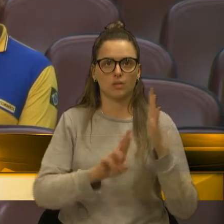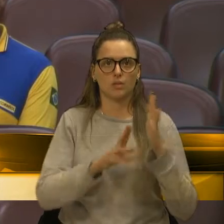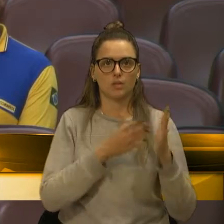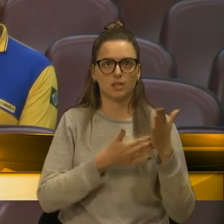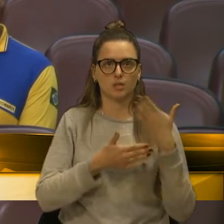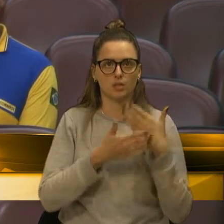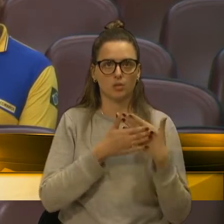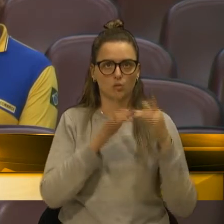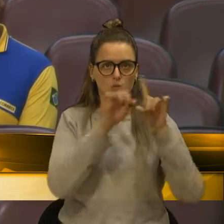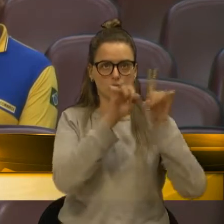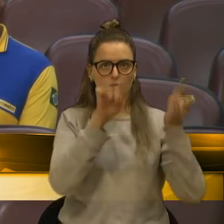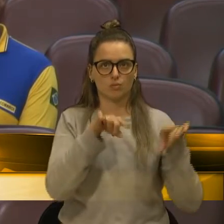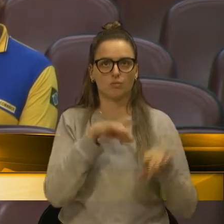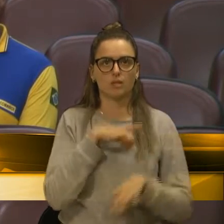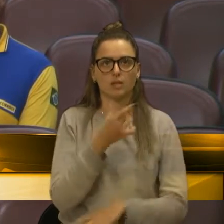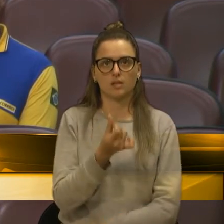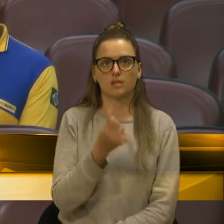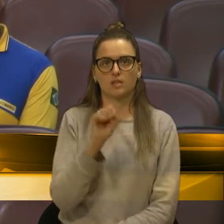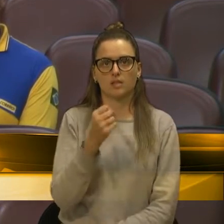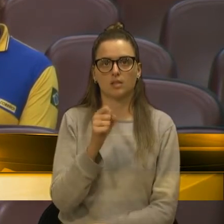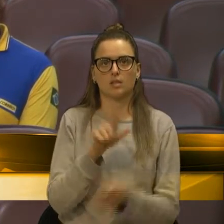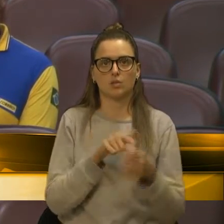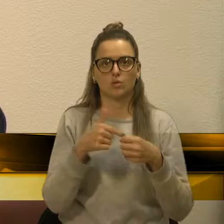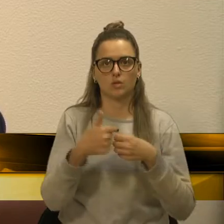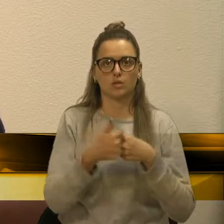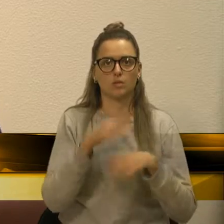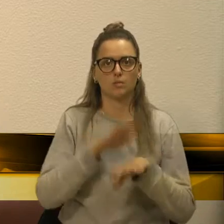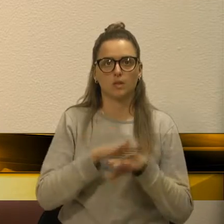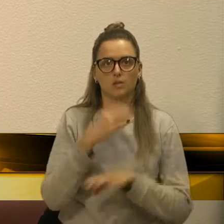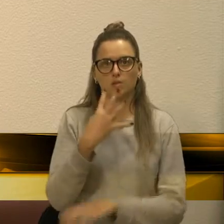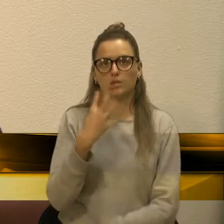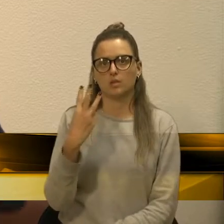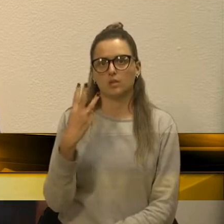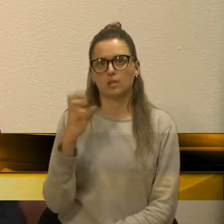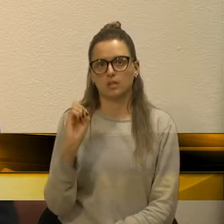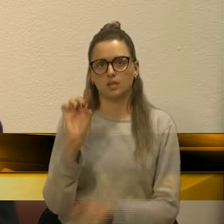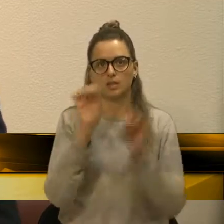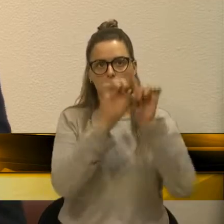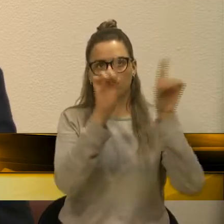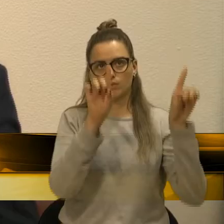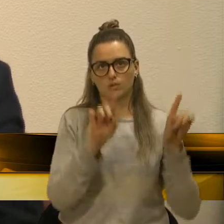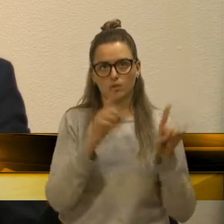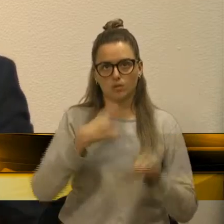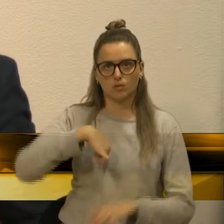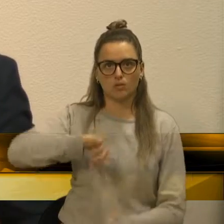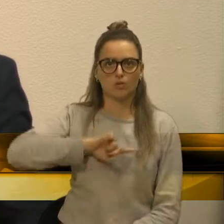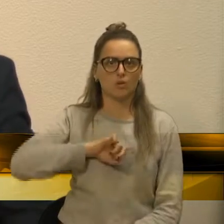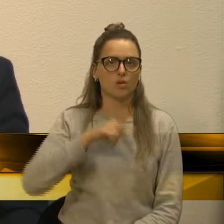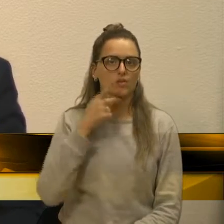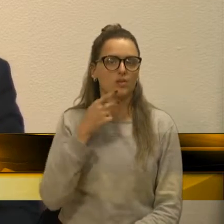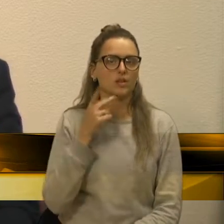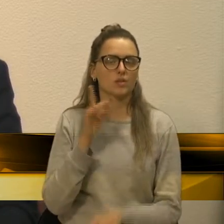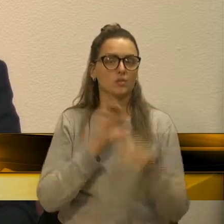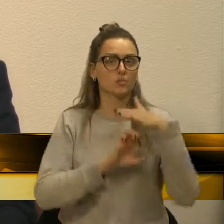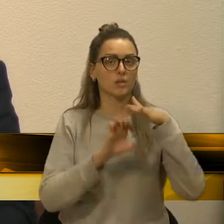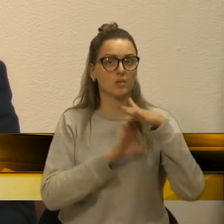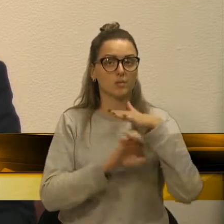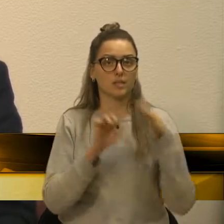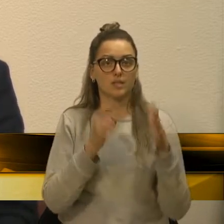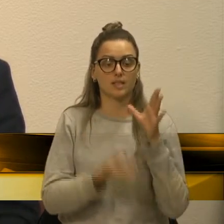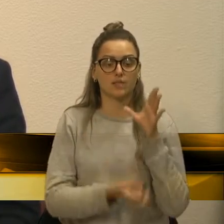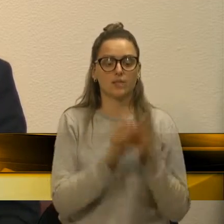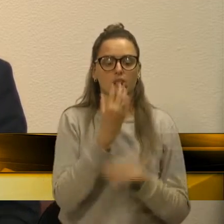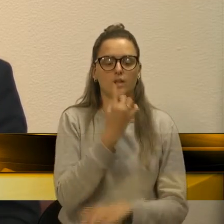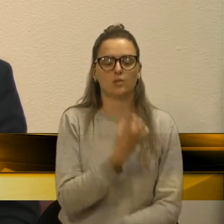São 68 municípios, mais de 430 servidores. A gente está falando de uma empresa que existe desde